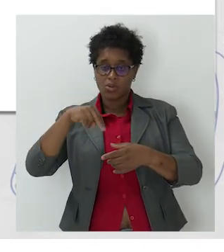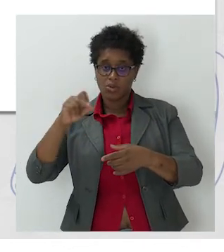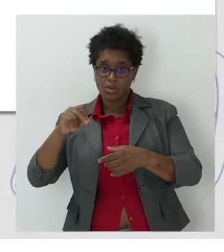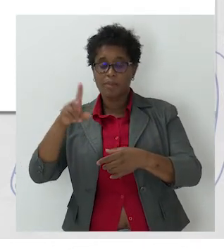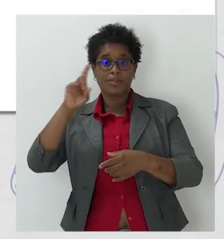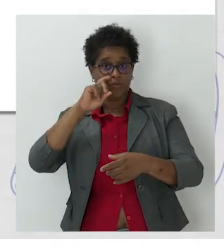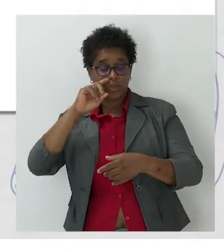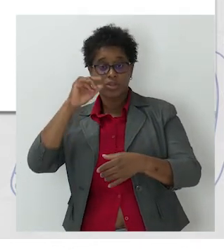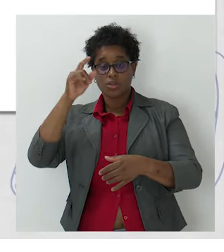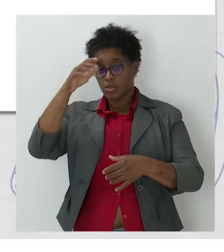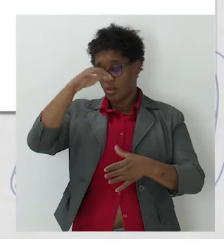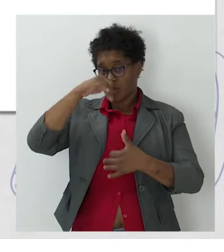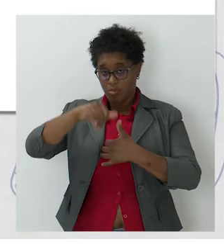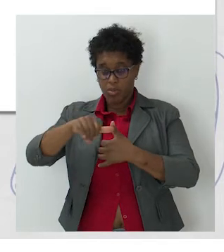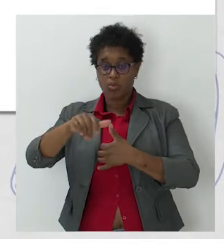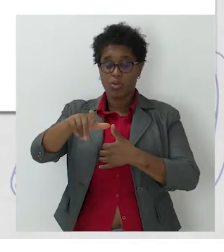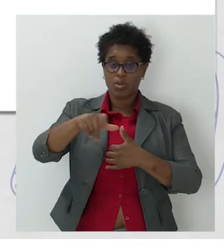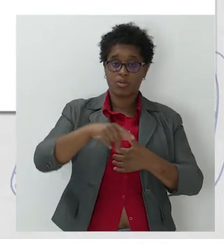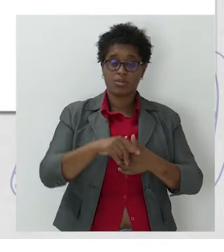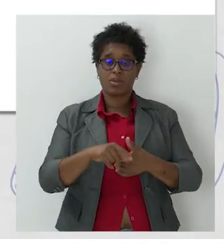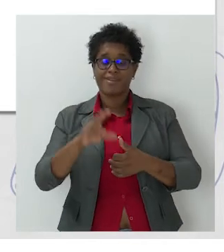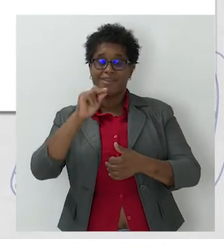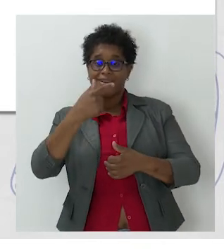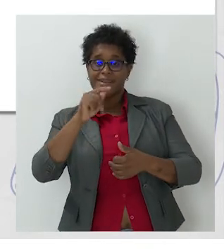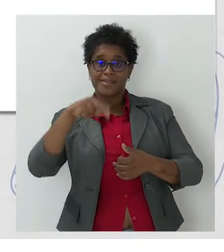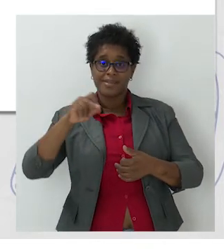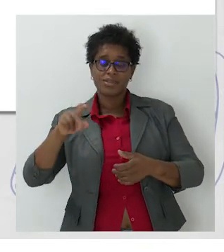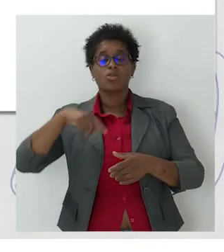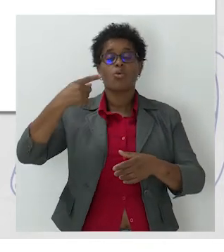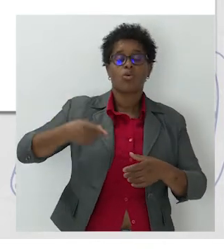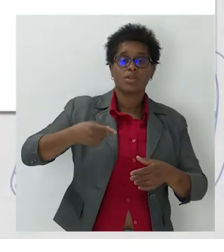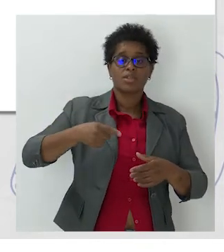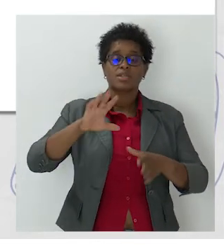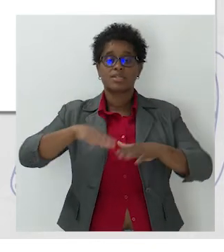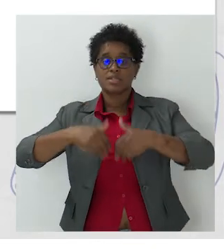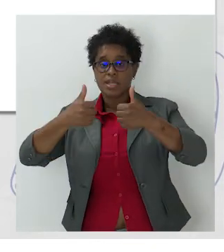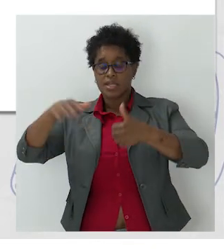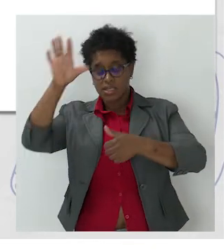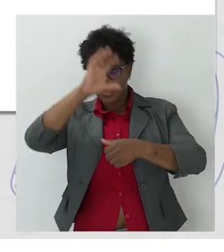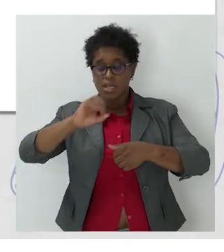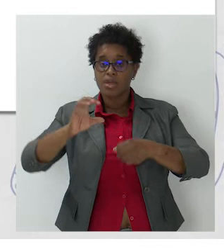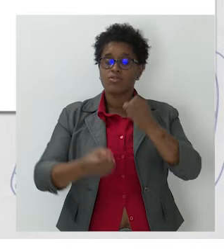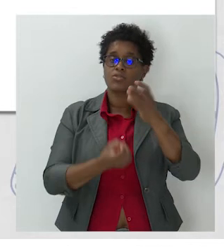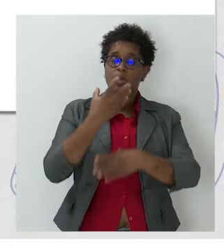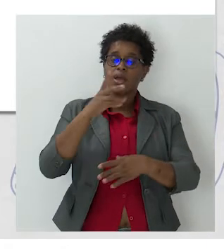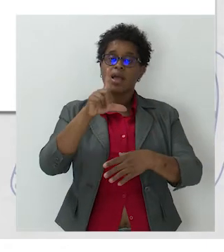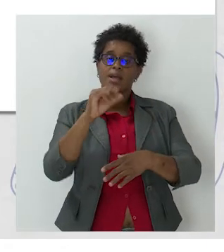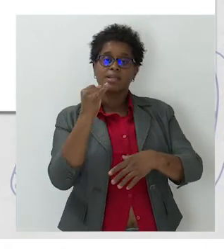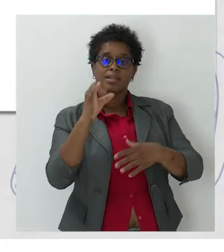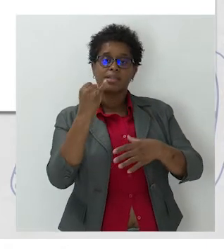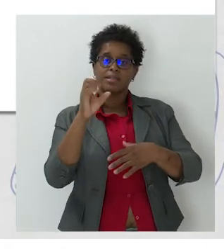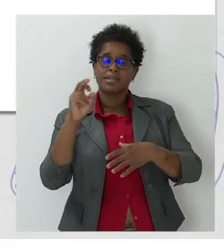inimigos, Atenas e outras cidades-estado fundaram a Liga de